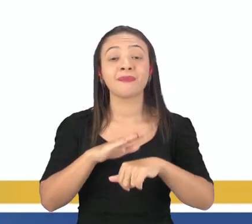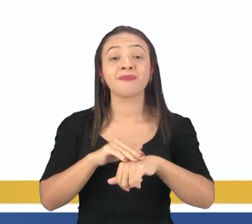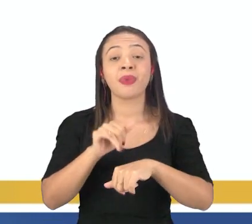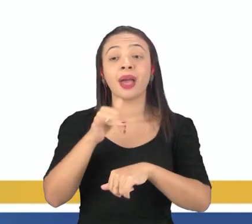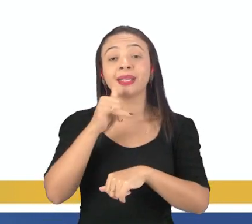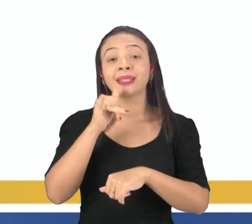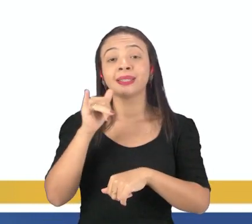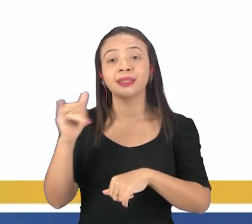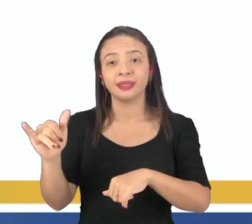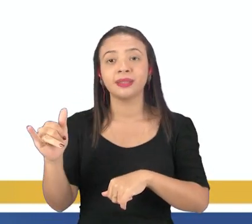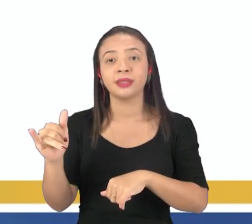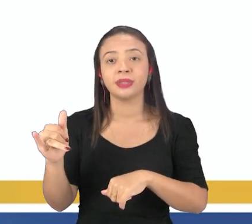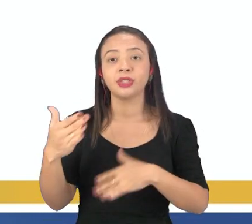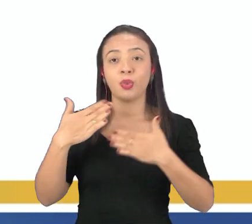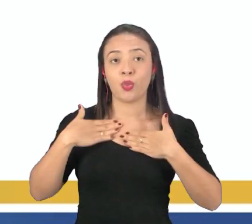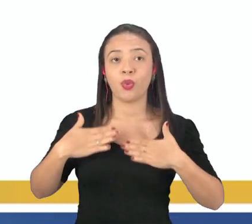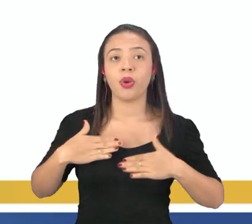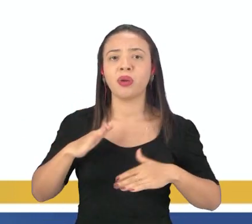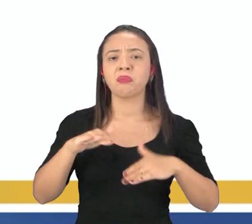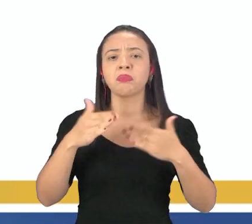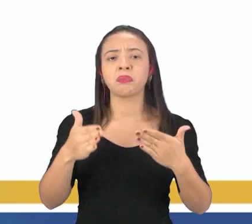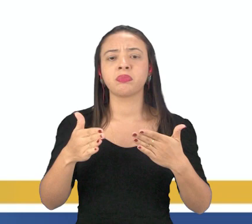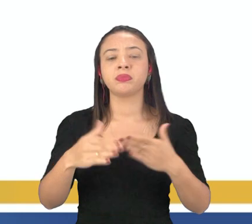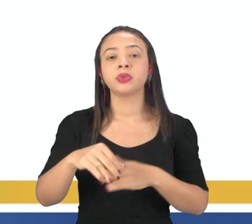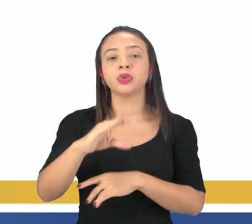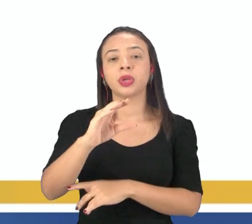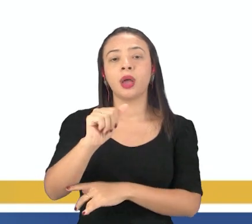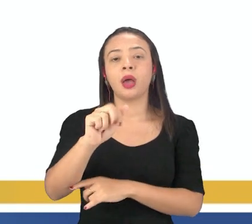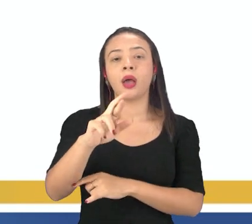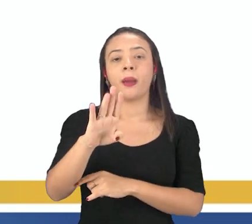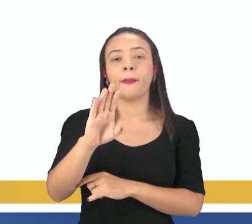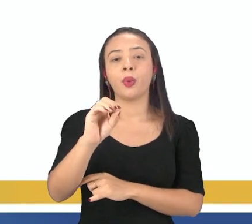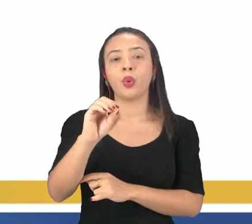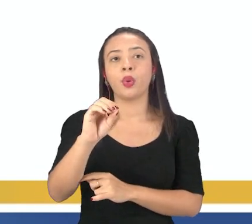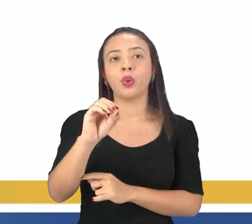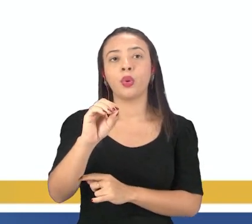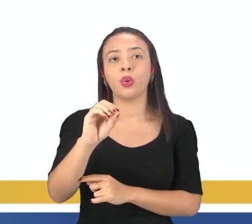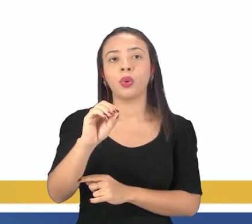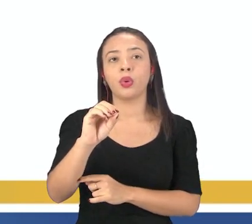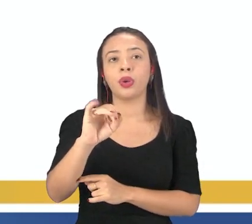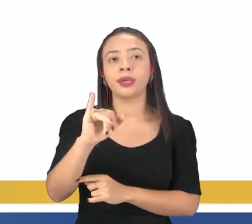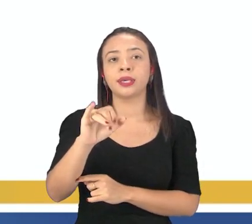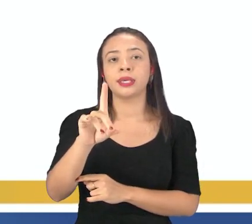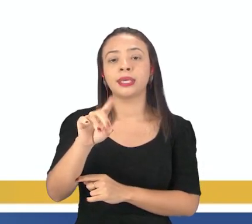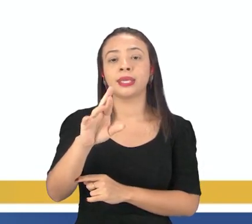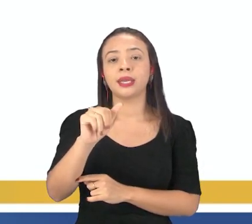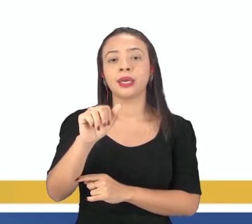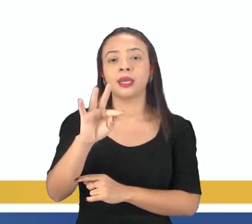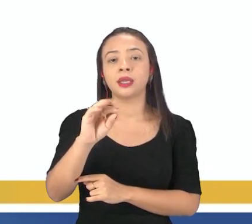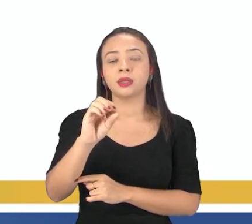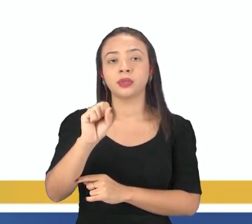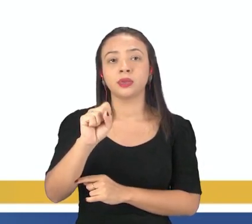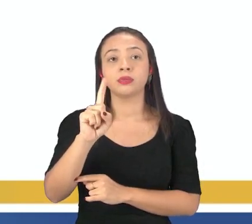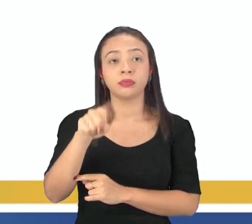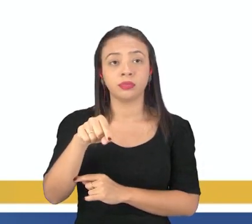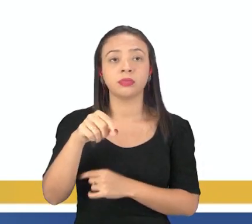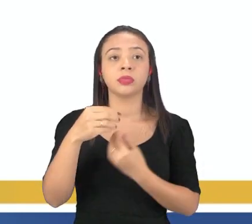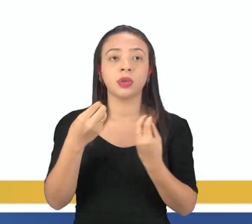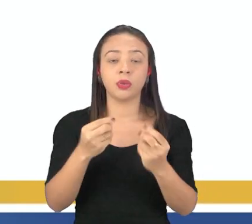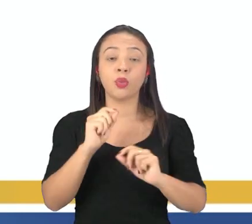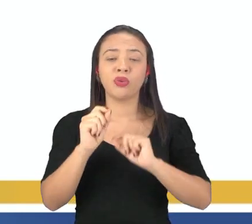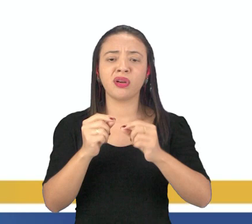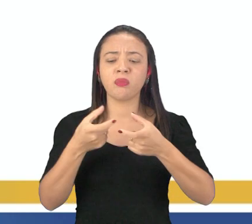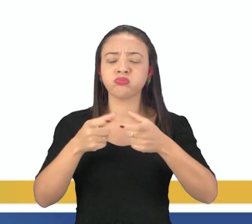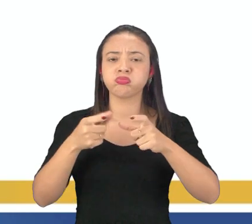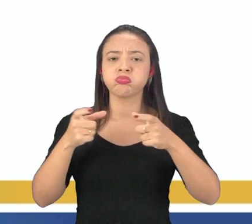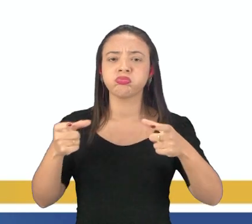Nesse caso, aquele que pode oferecer uma quantidade maior de energia, né, vão ser os carboidratos, que são considerados